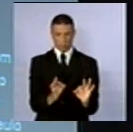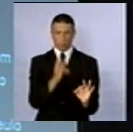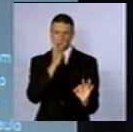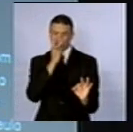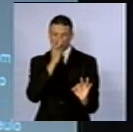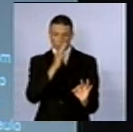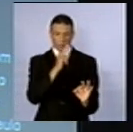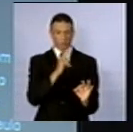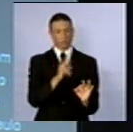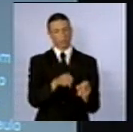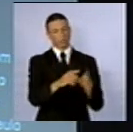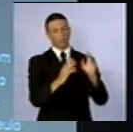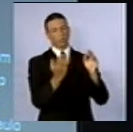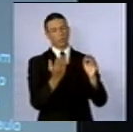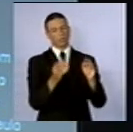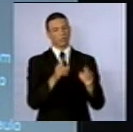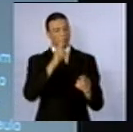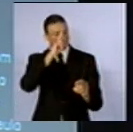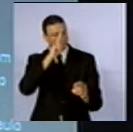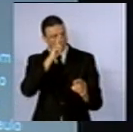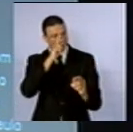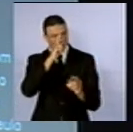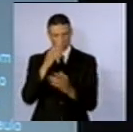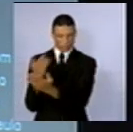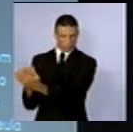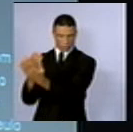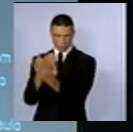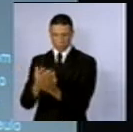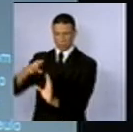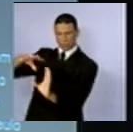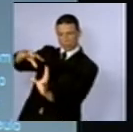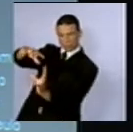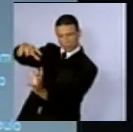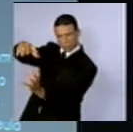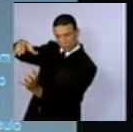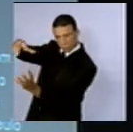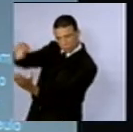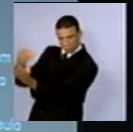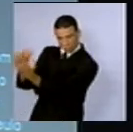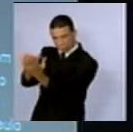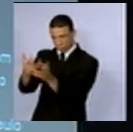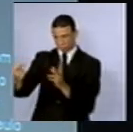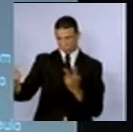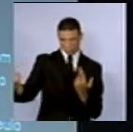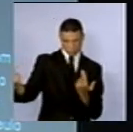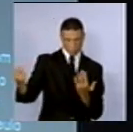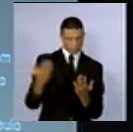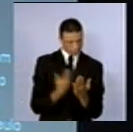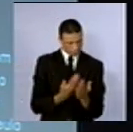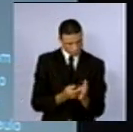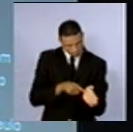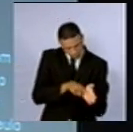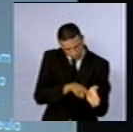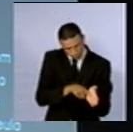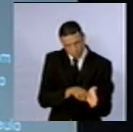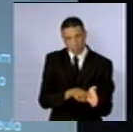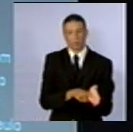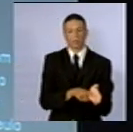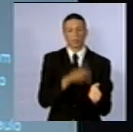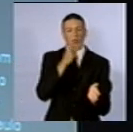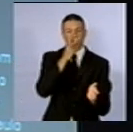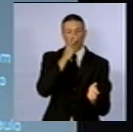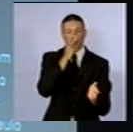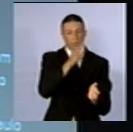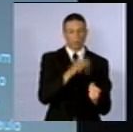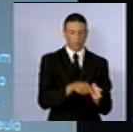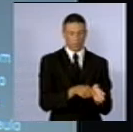tênues riscos referidos em pesquisas internacionais em geral né não provém suporte para